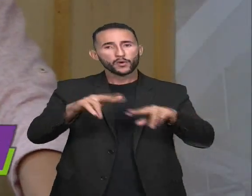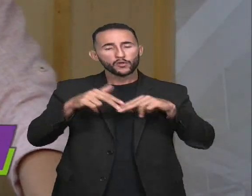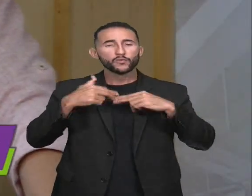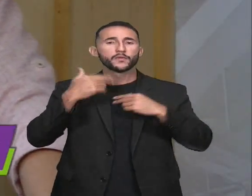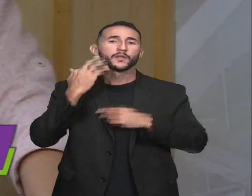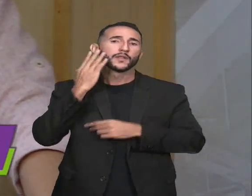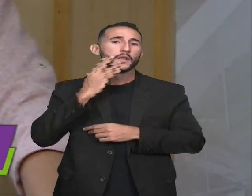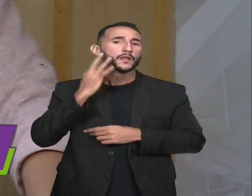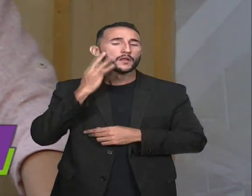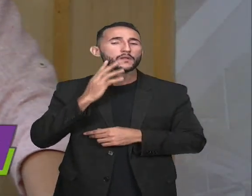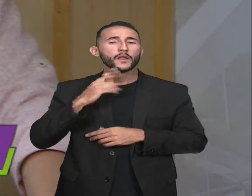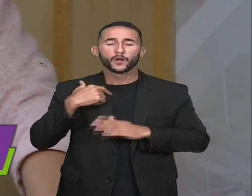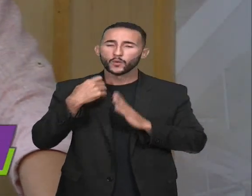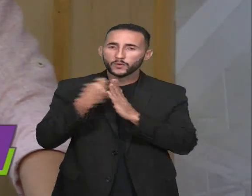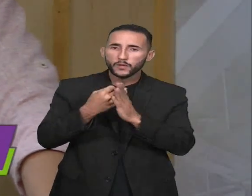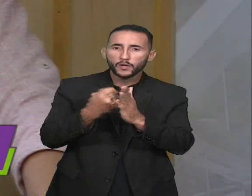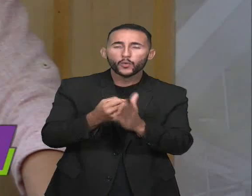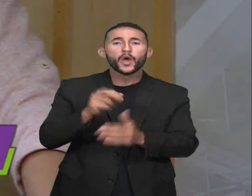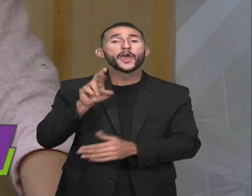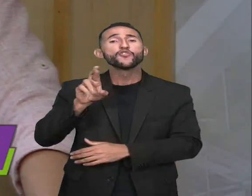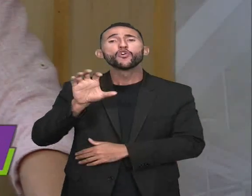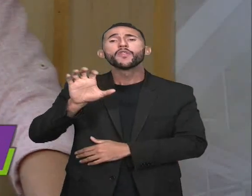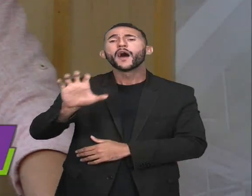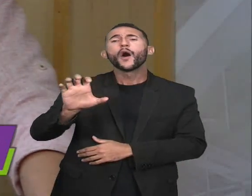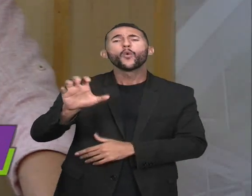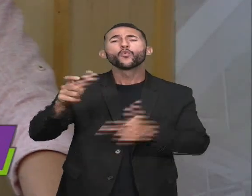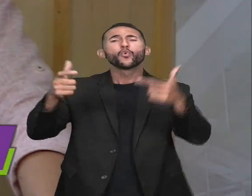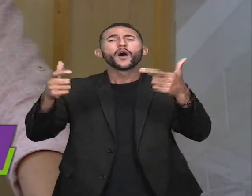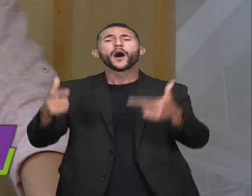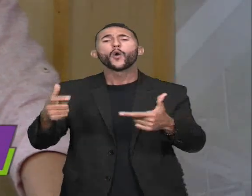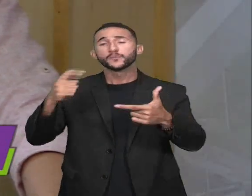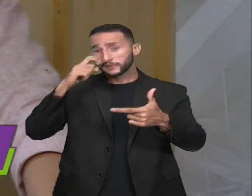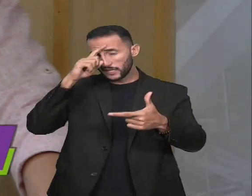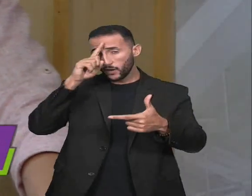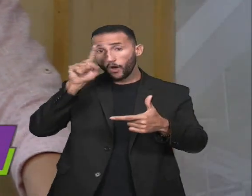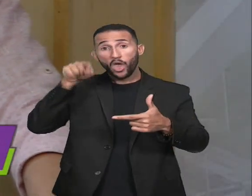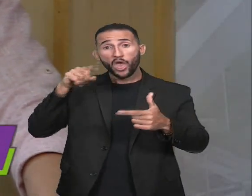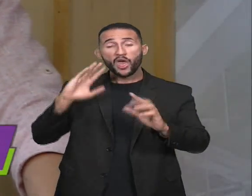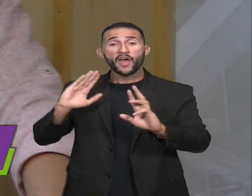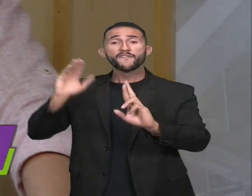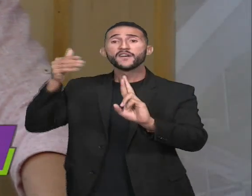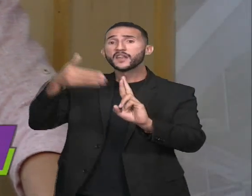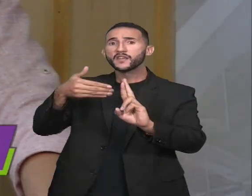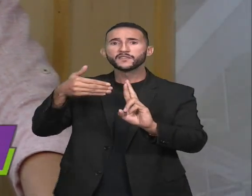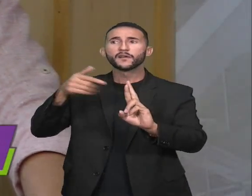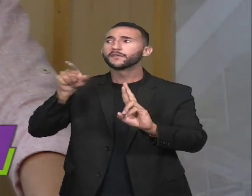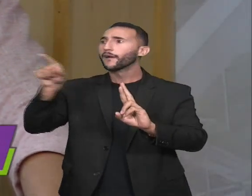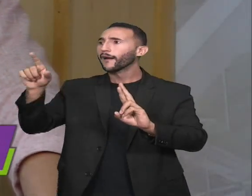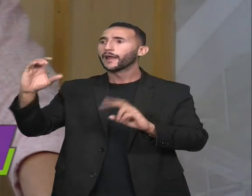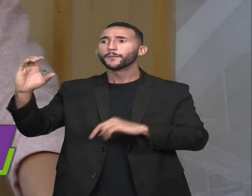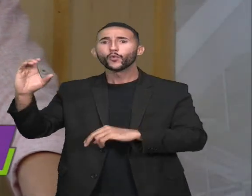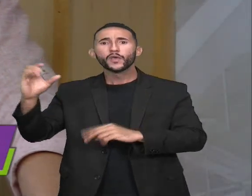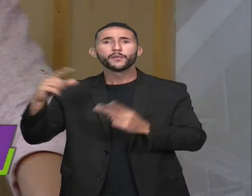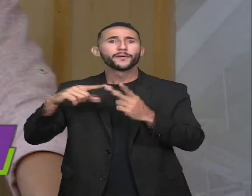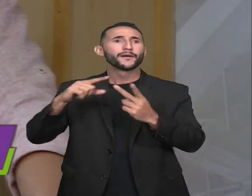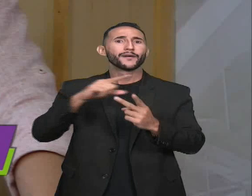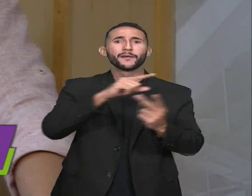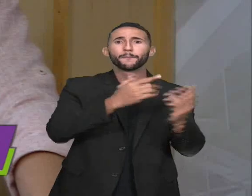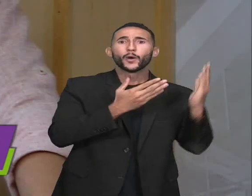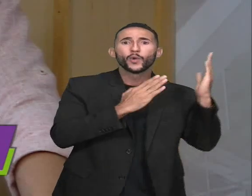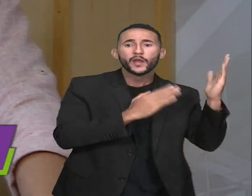região Regional é Hospital referência para Sete Cidades Osasco Barueri Carapicuíba Jandira